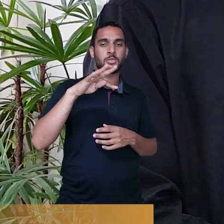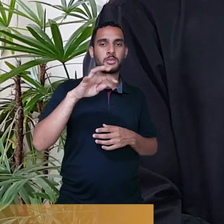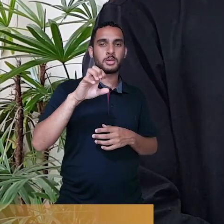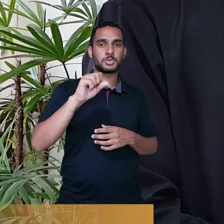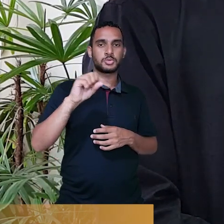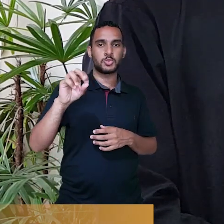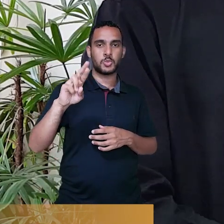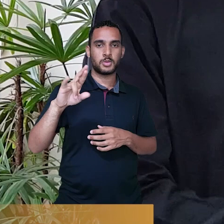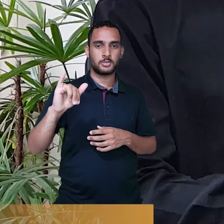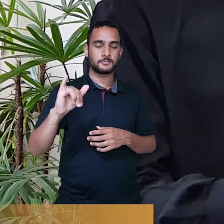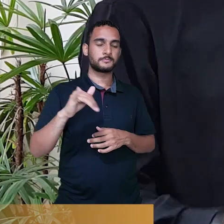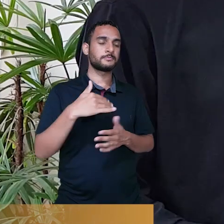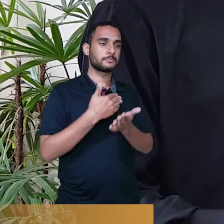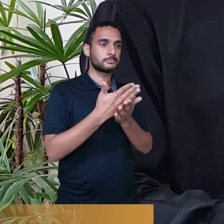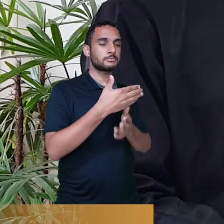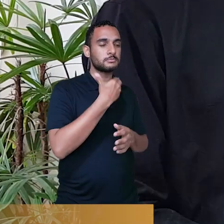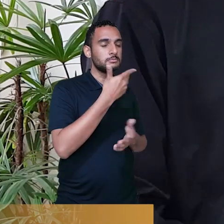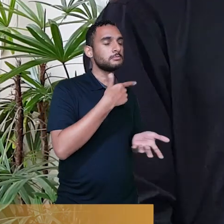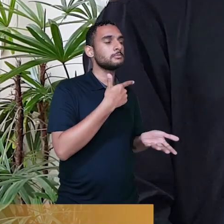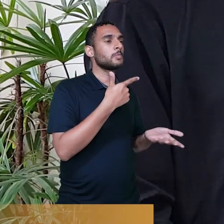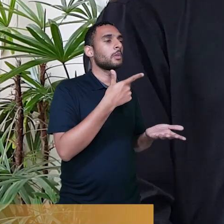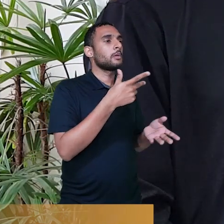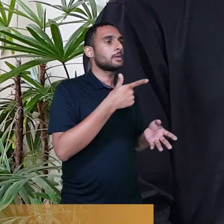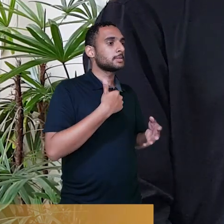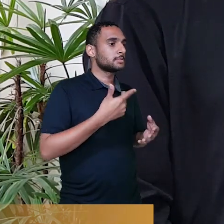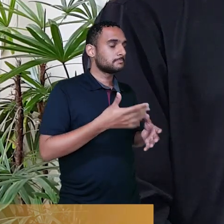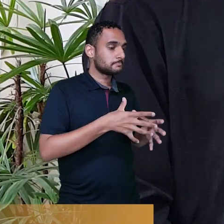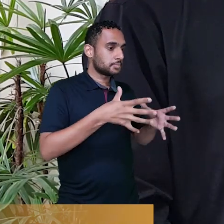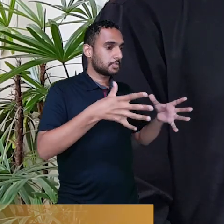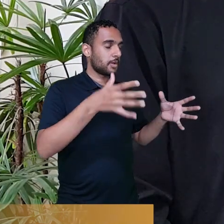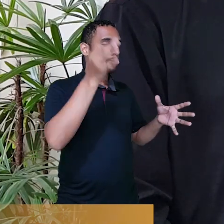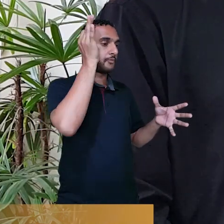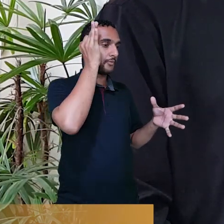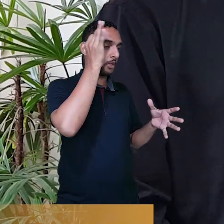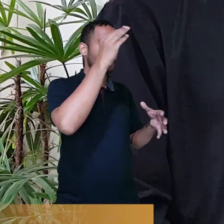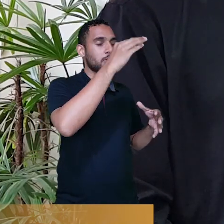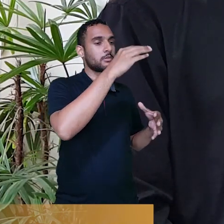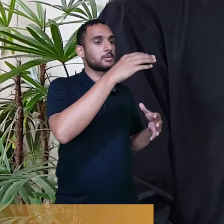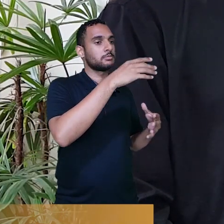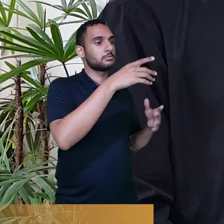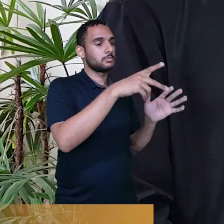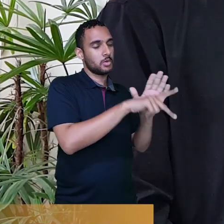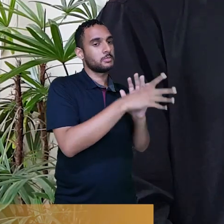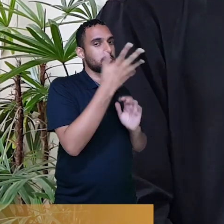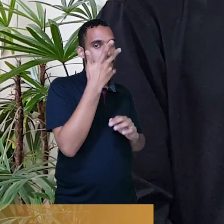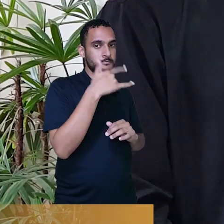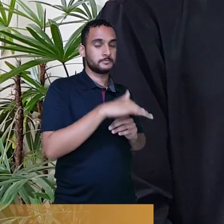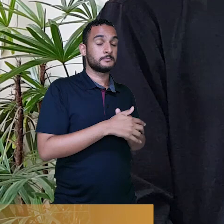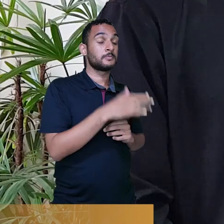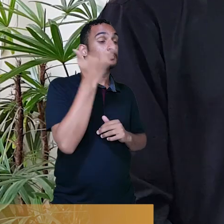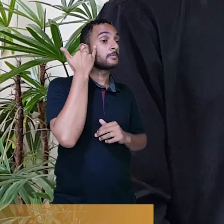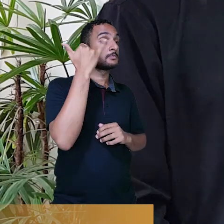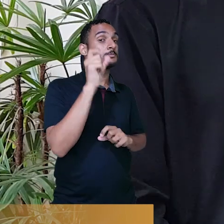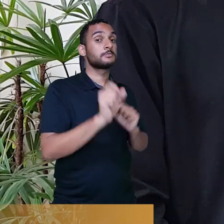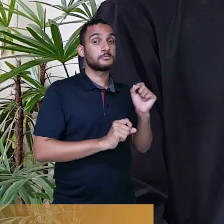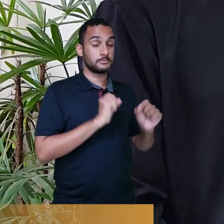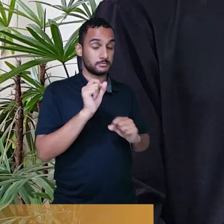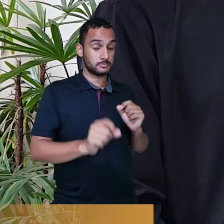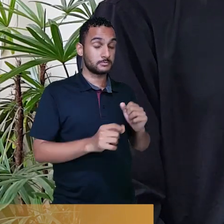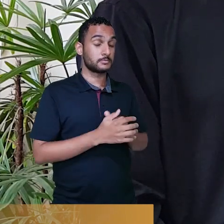soriano que que ajuda a a despertar a fé também na criança ea idéia